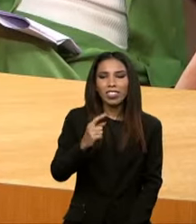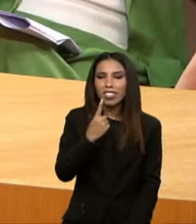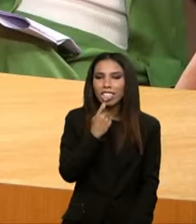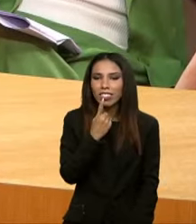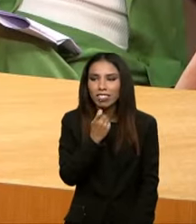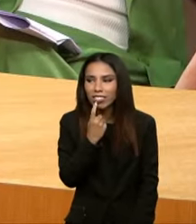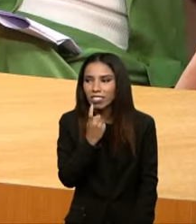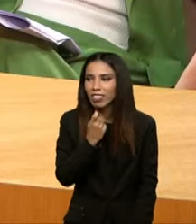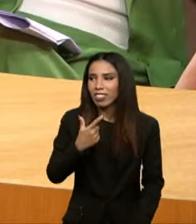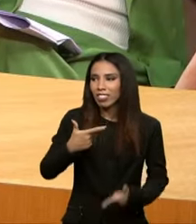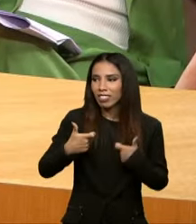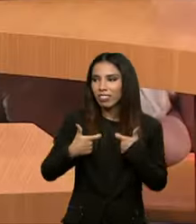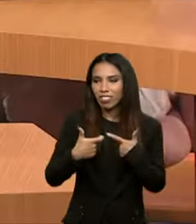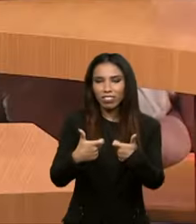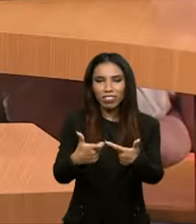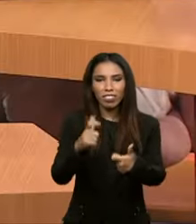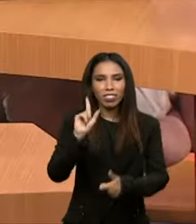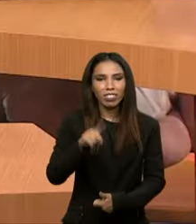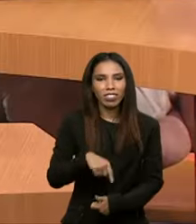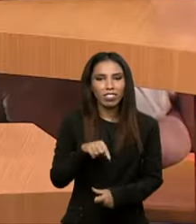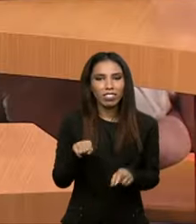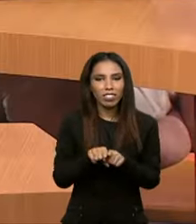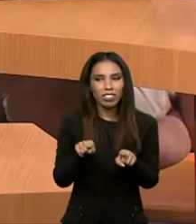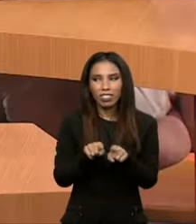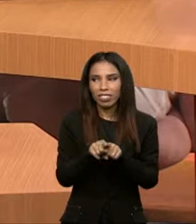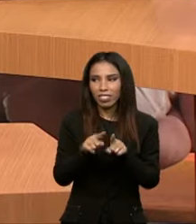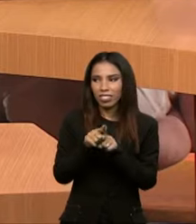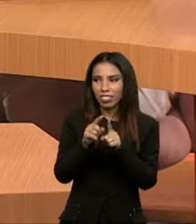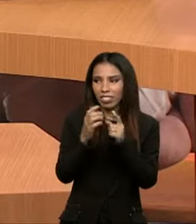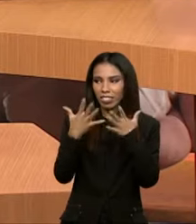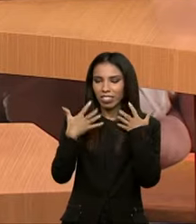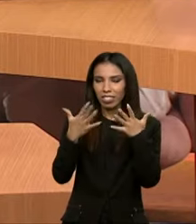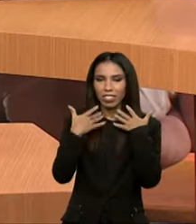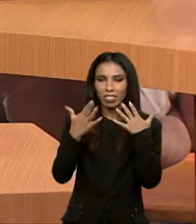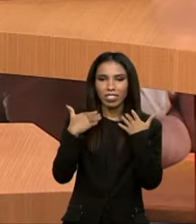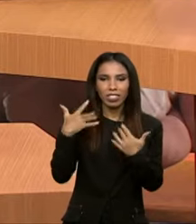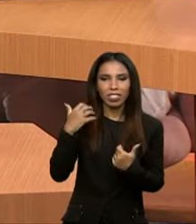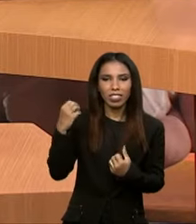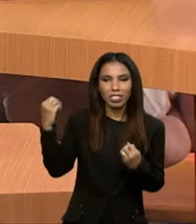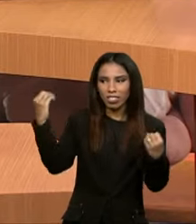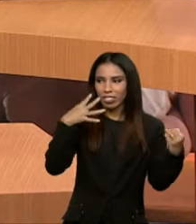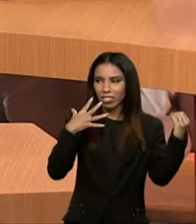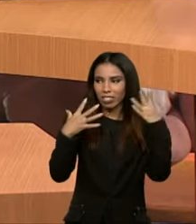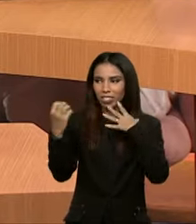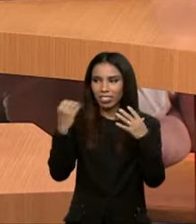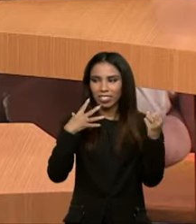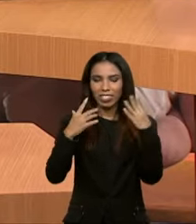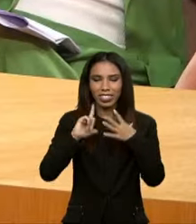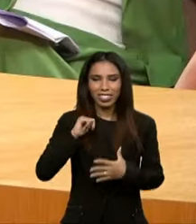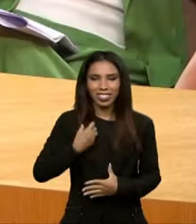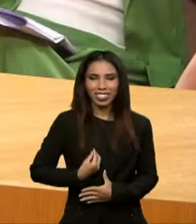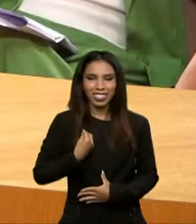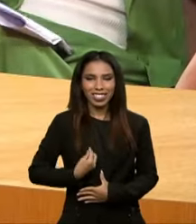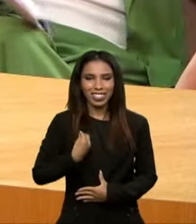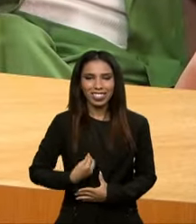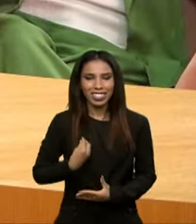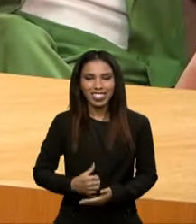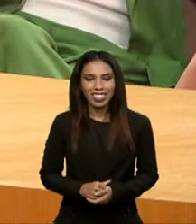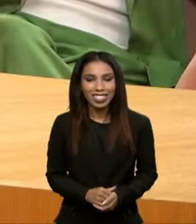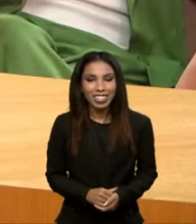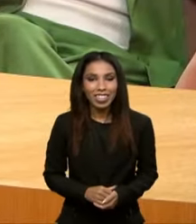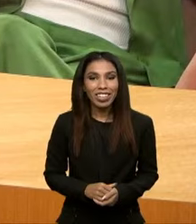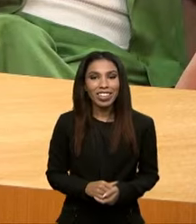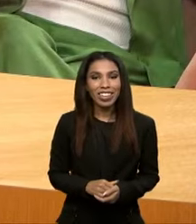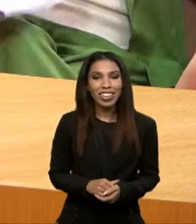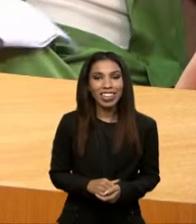e ela é também calor, amor e luz e muita coisa, entendeu? Mas é difícil. É, eu imagino. Agora, foi difícil,